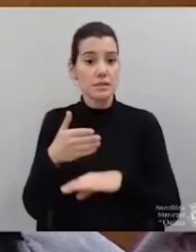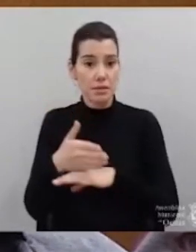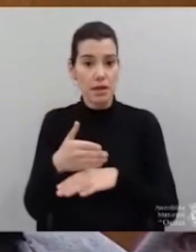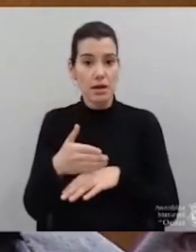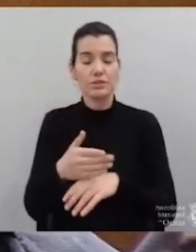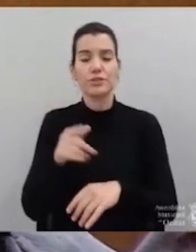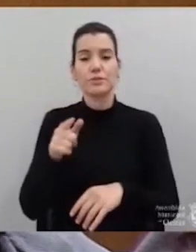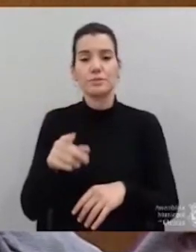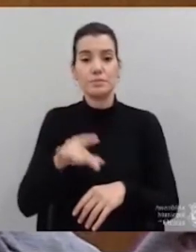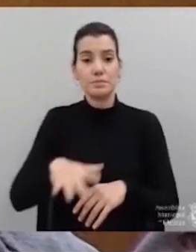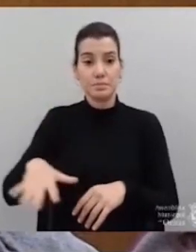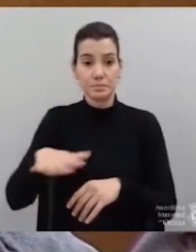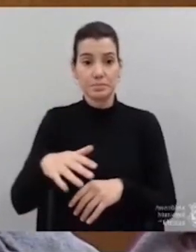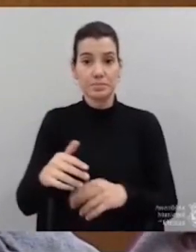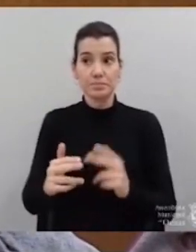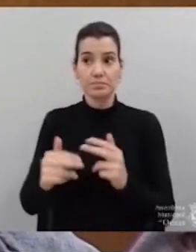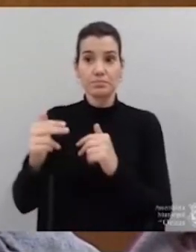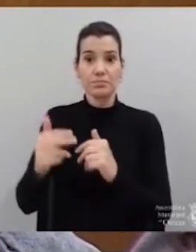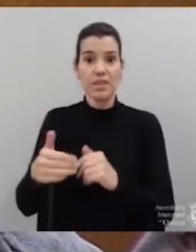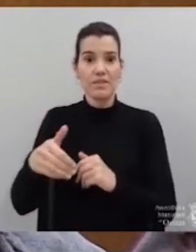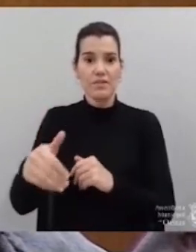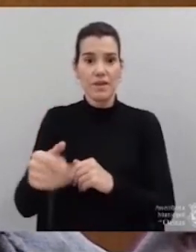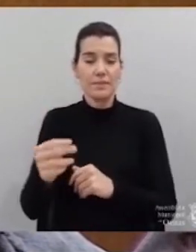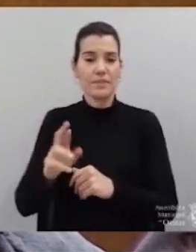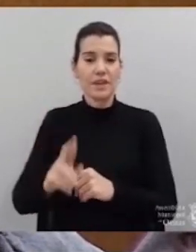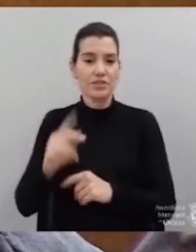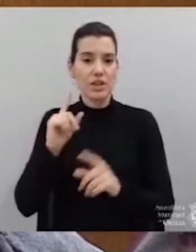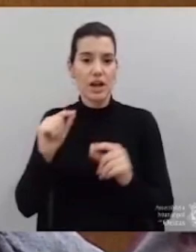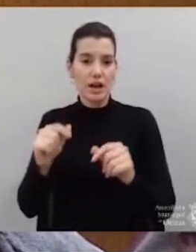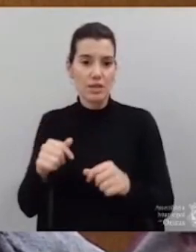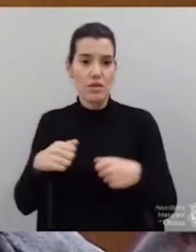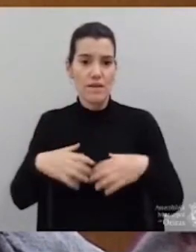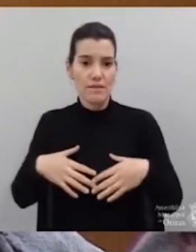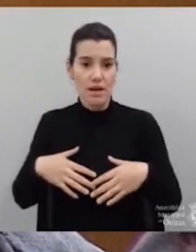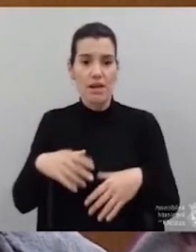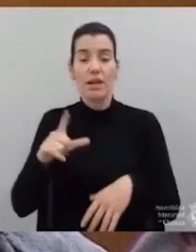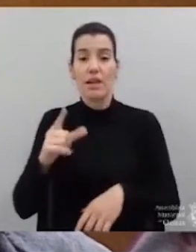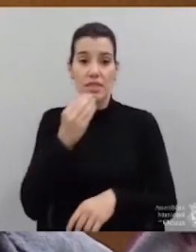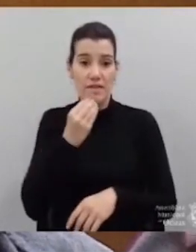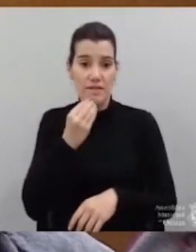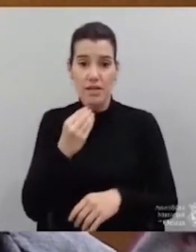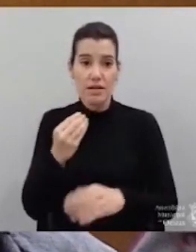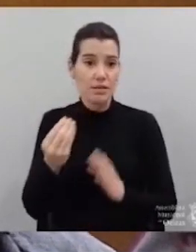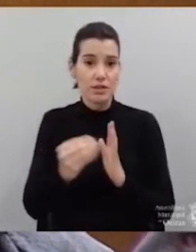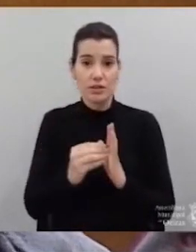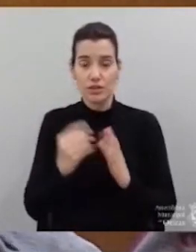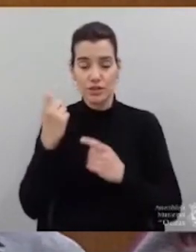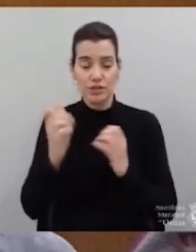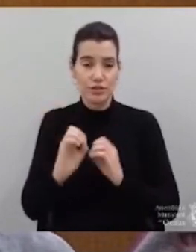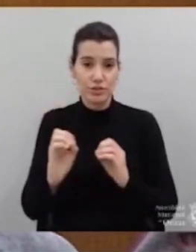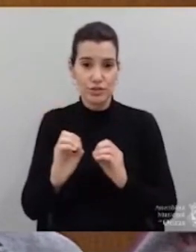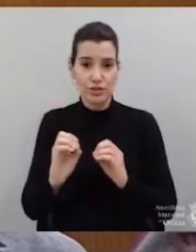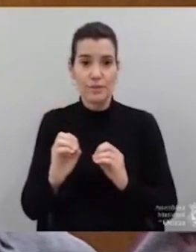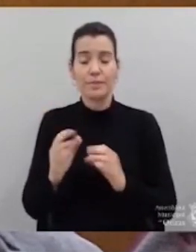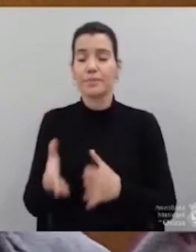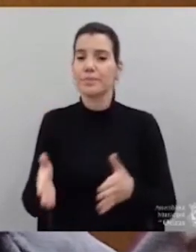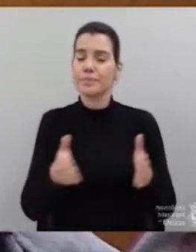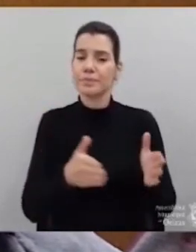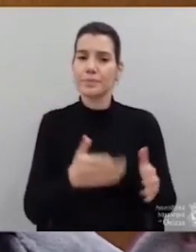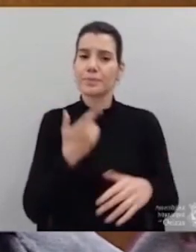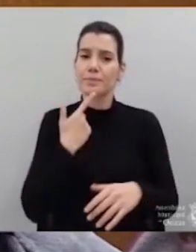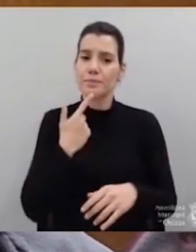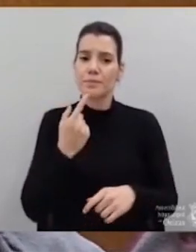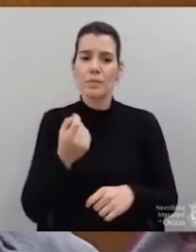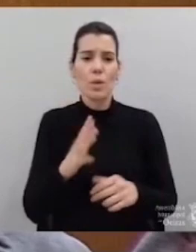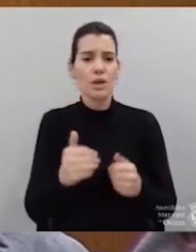que vai nascer nos terrenos da ex-Rádio Naval e Linda Velha não são sequer equacionados. Por outro lado, verifica-se que quase todas